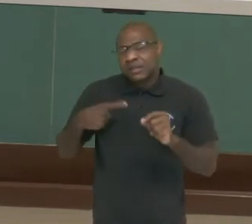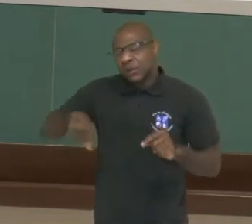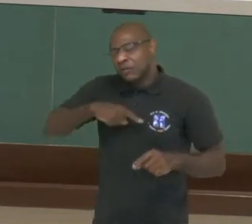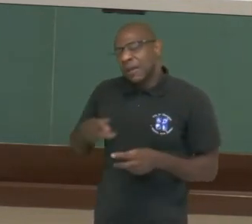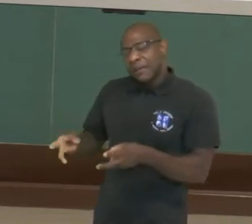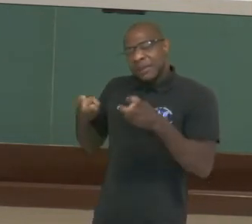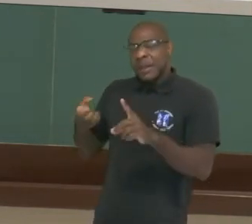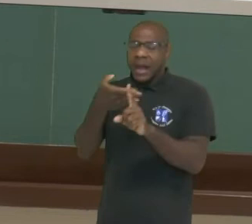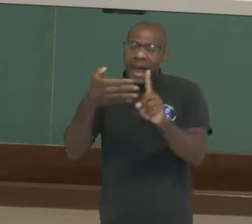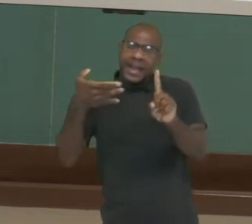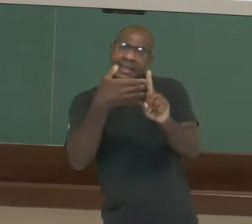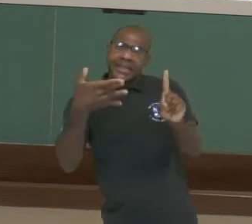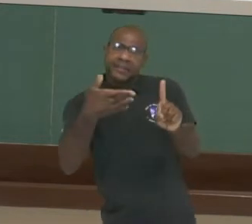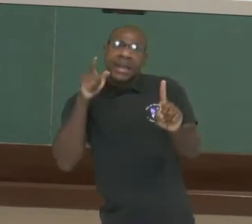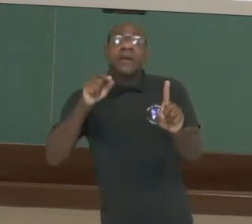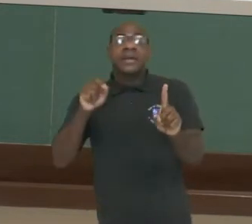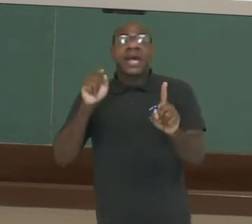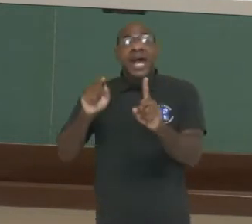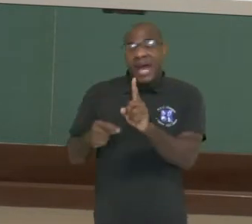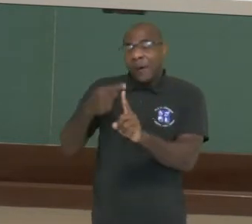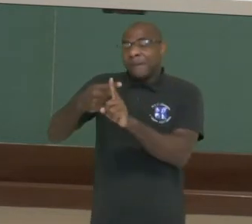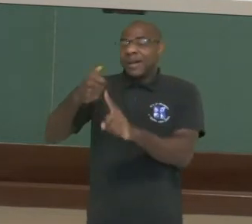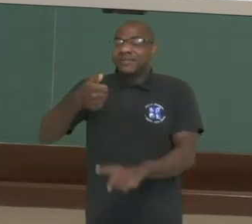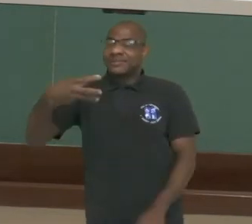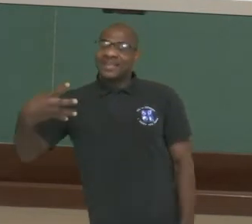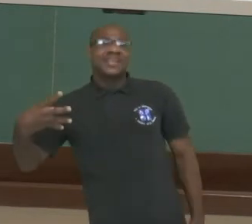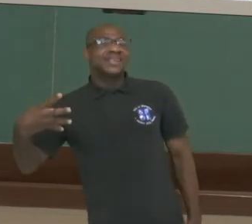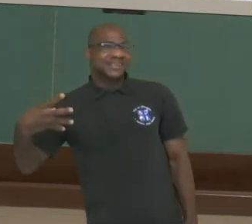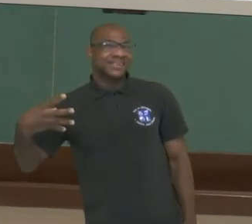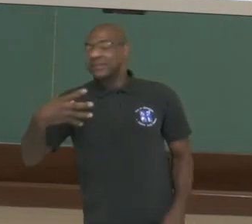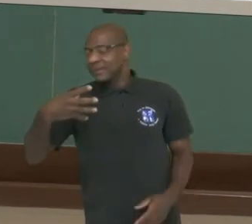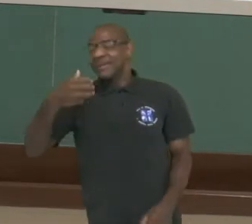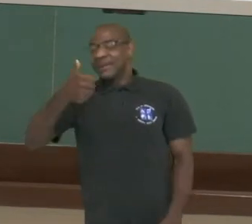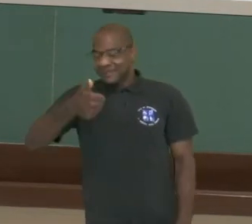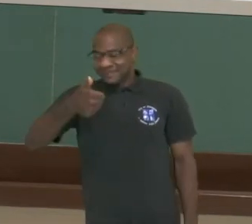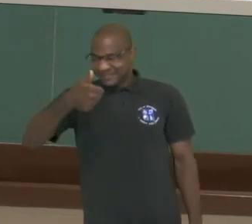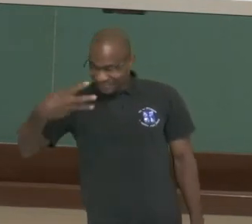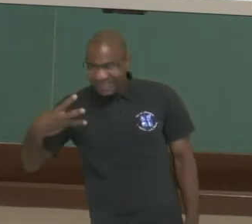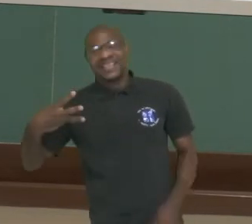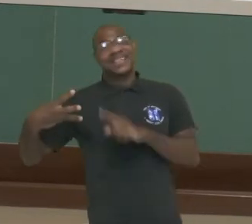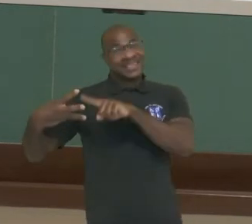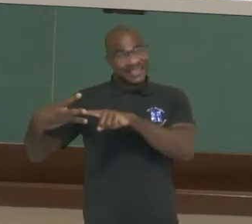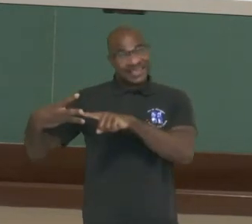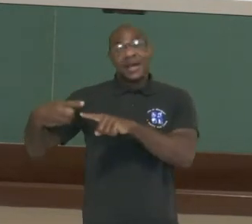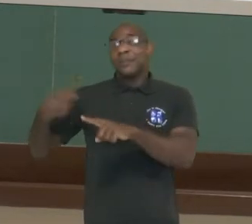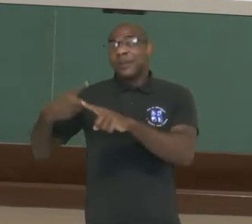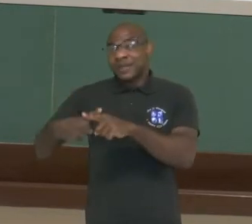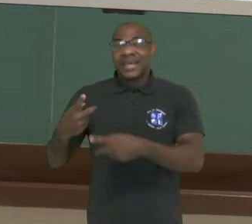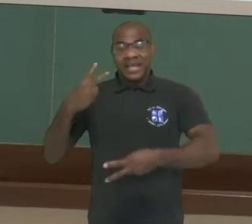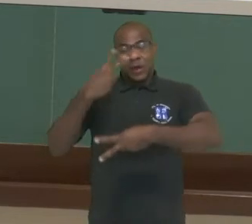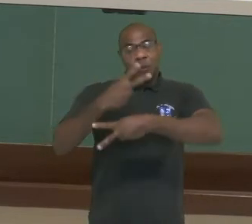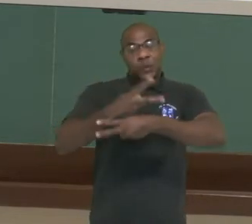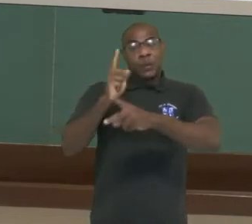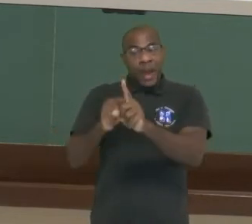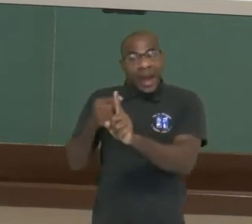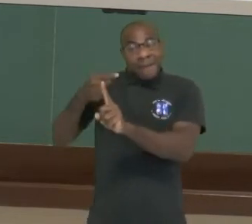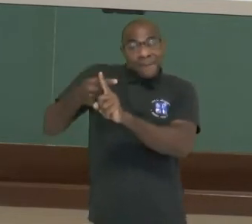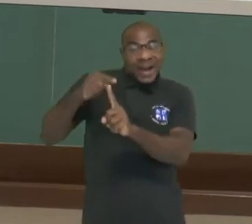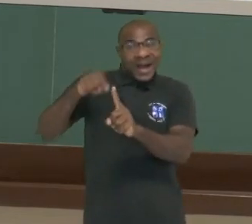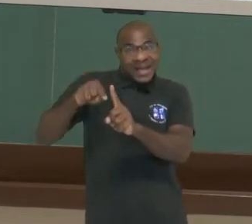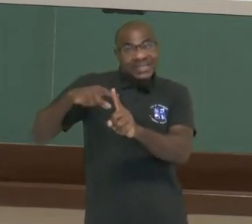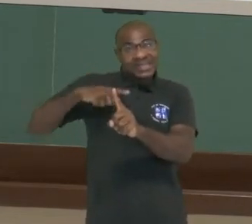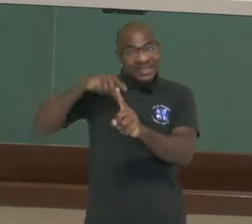a síndrome é esse mais 13. Porque o indivíduo que tem um cromossomo a mais